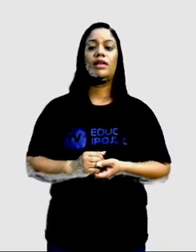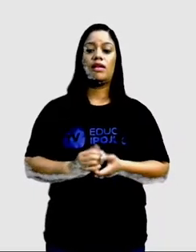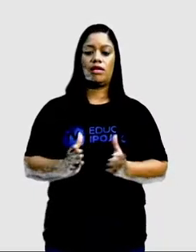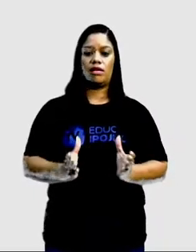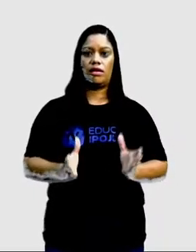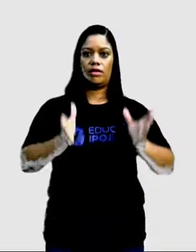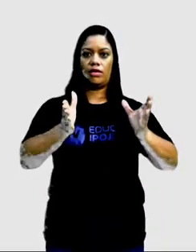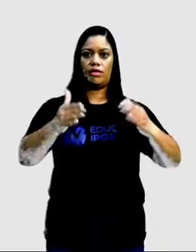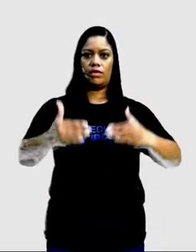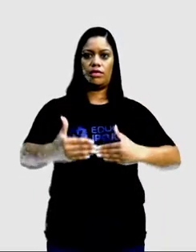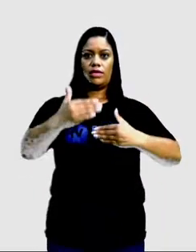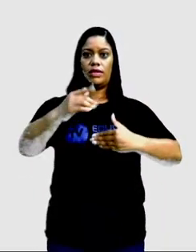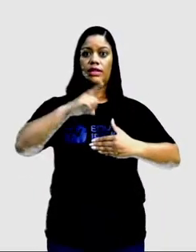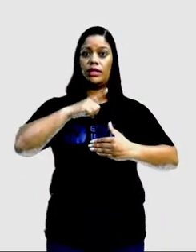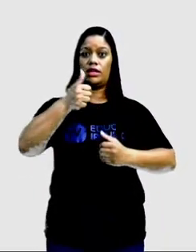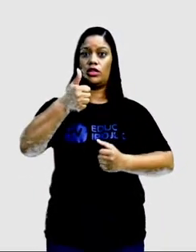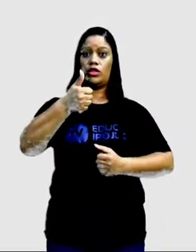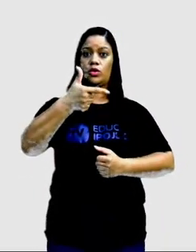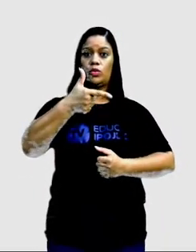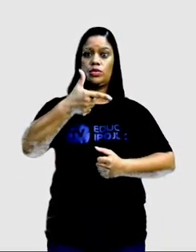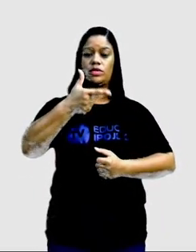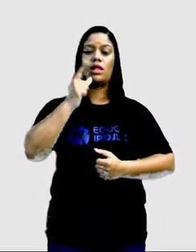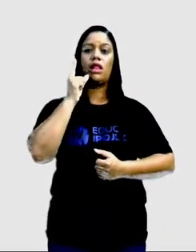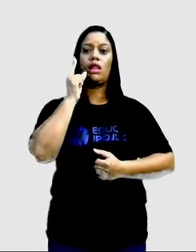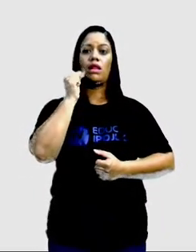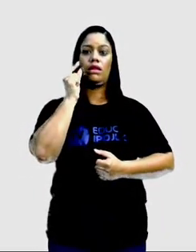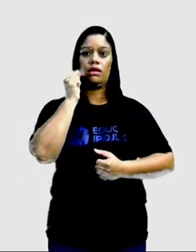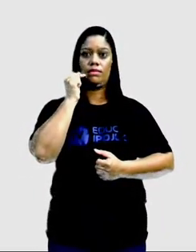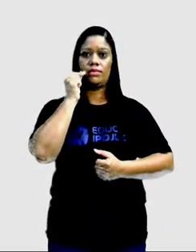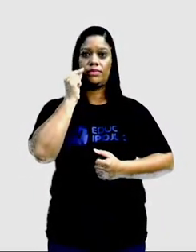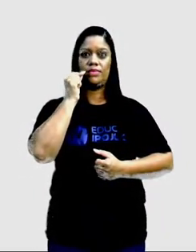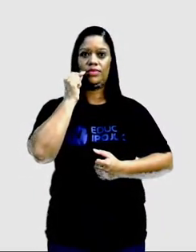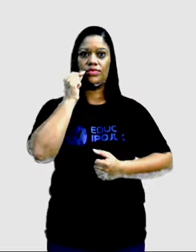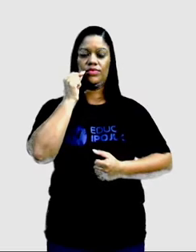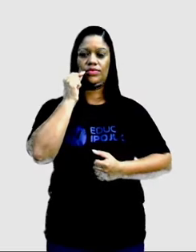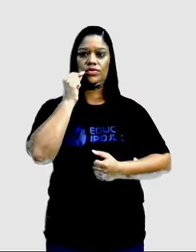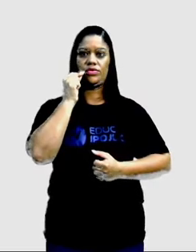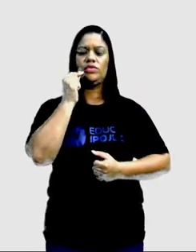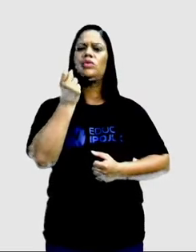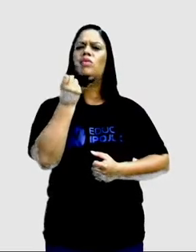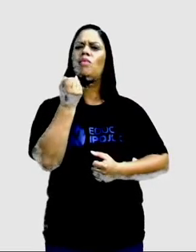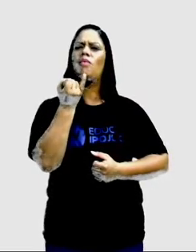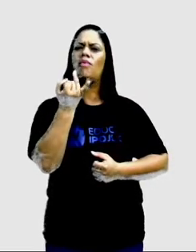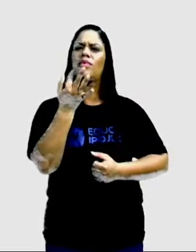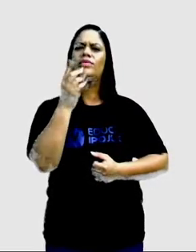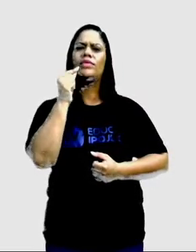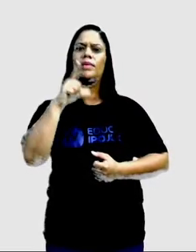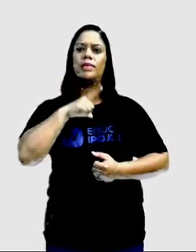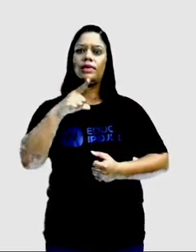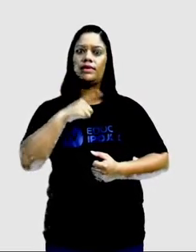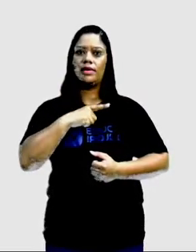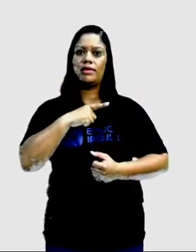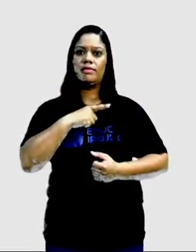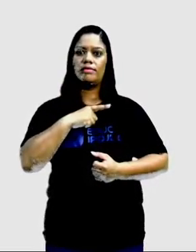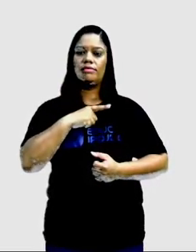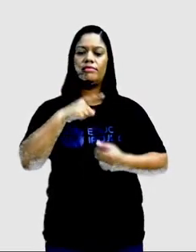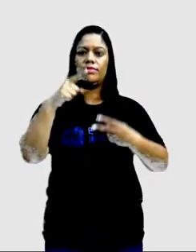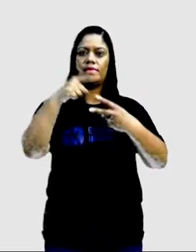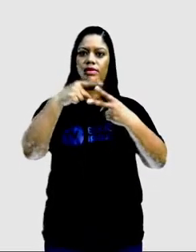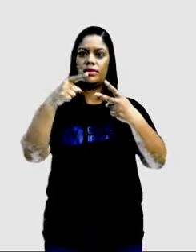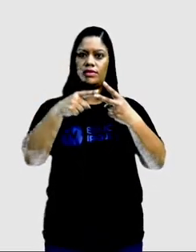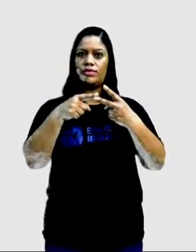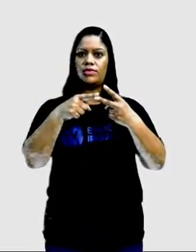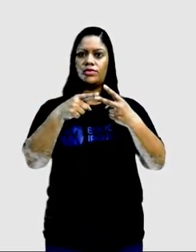caixa há 12 lápis. Quantos lápis há em 2 caixas? Olha,